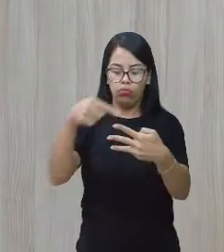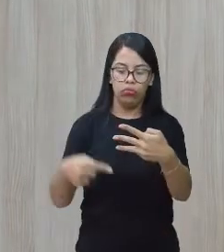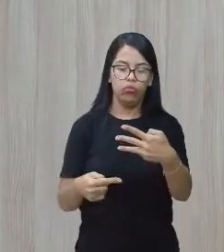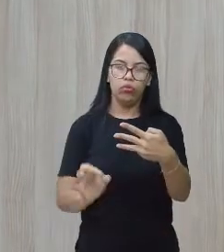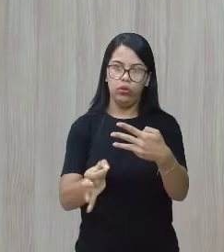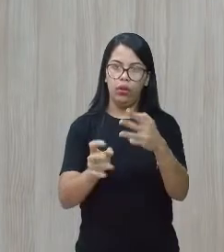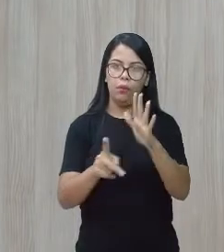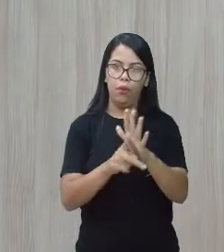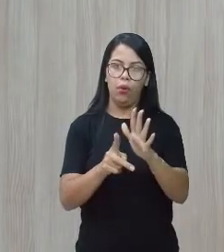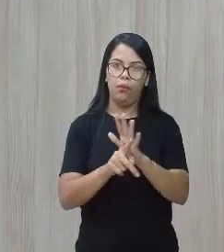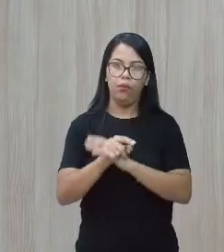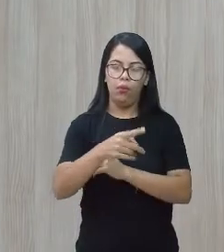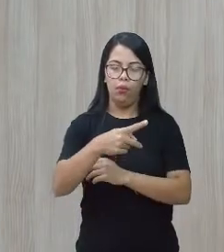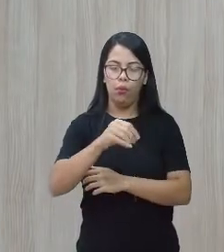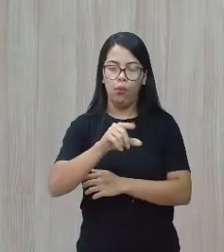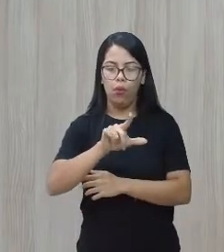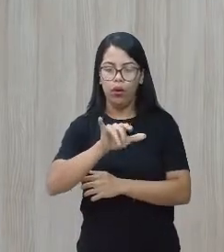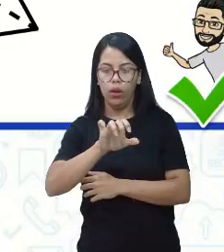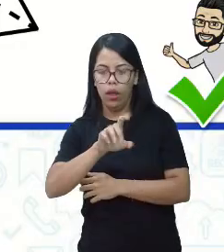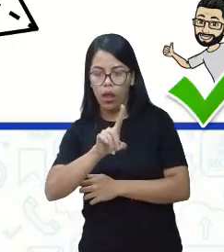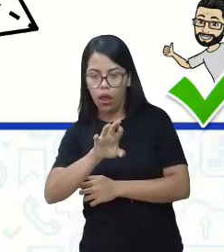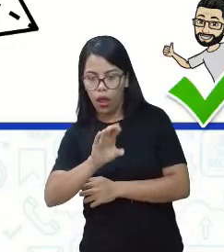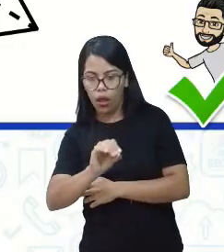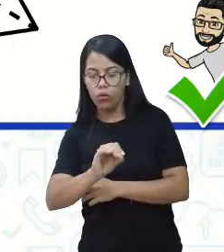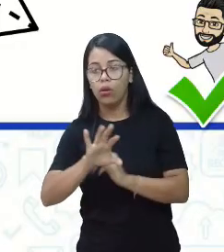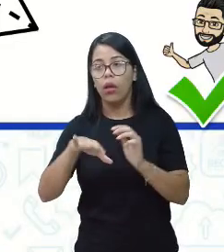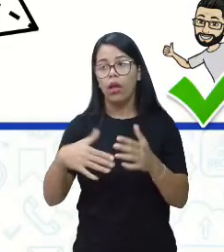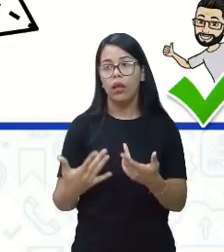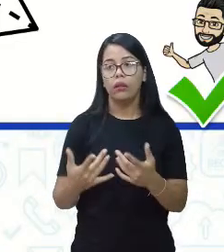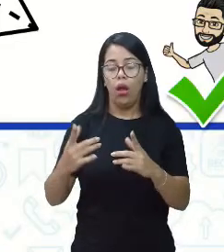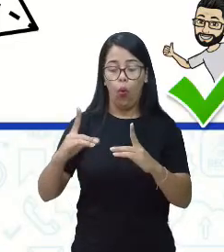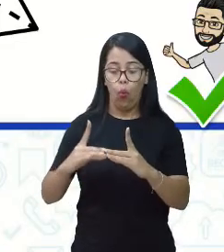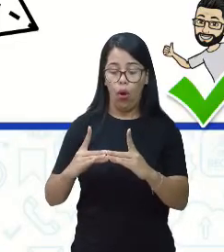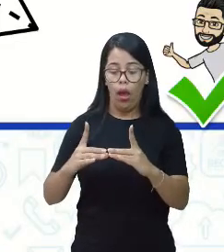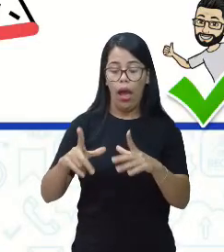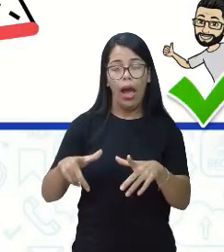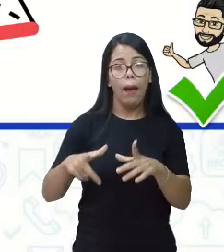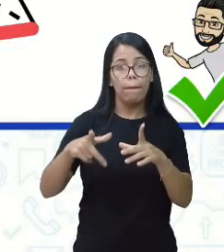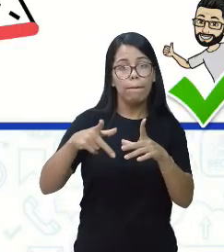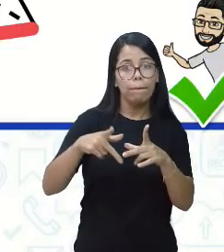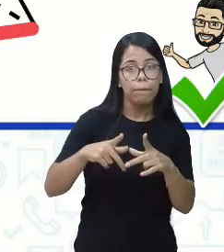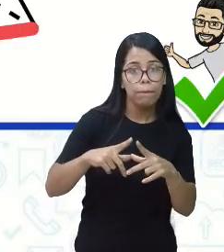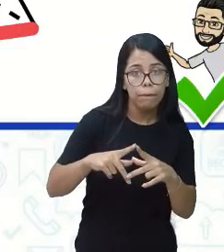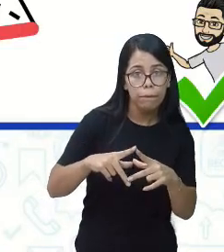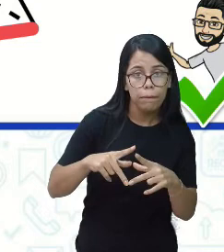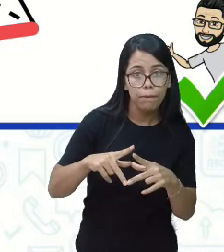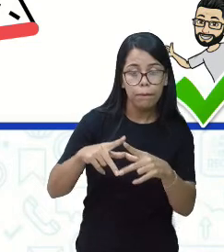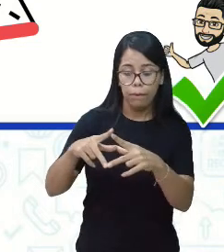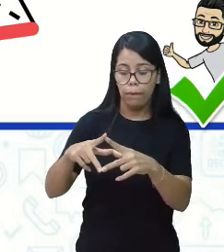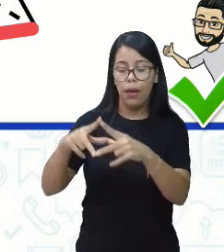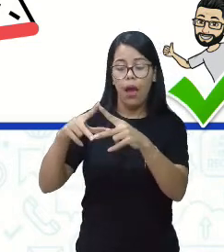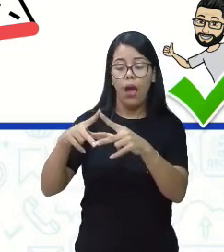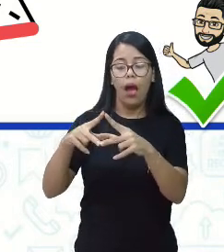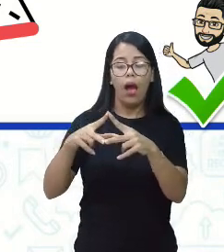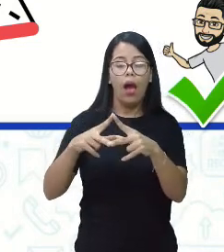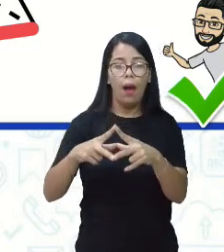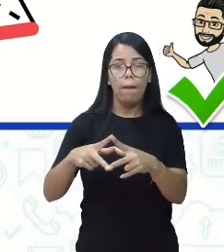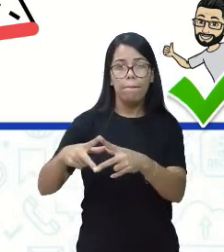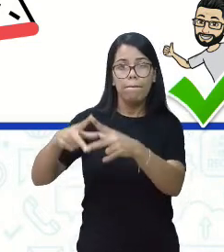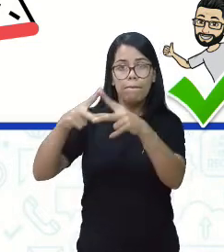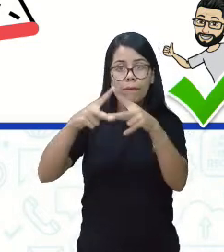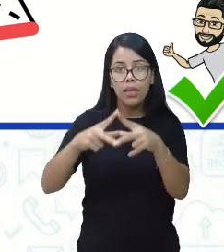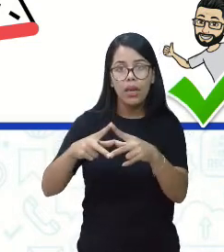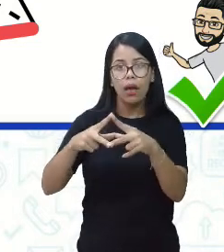poliedro. Como uma pirâmide também é um poliedro, a gente encontra aqui, ó, as arestas que eu coloquei de rosa.